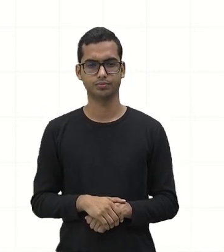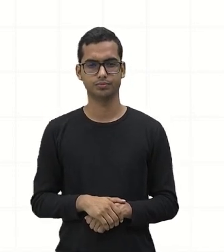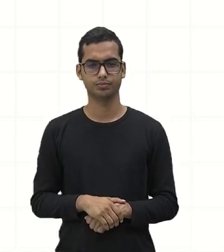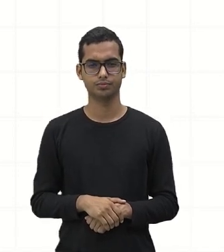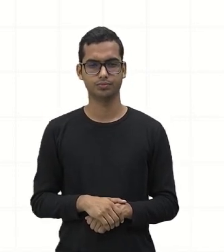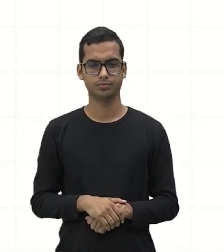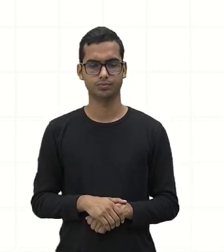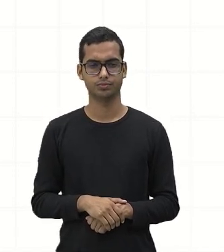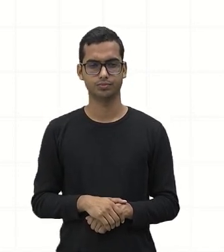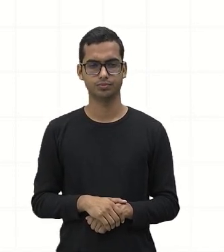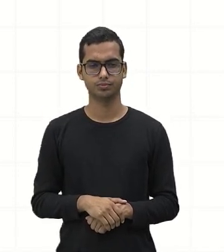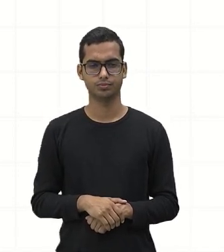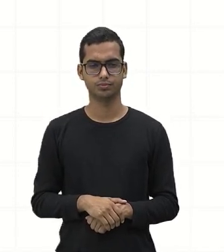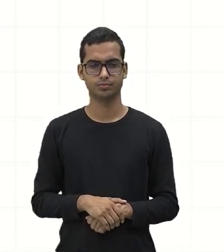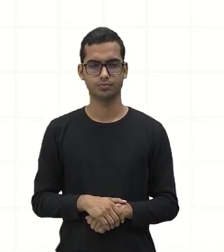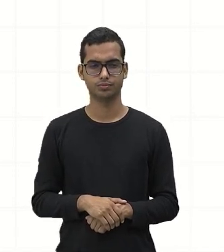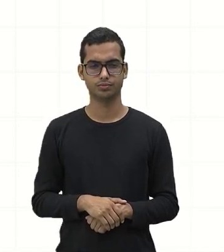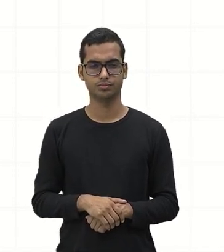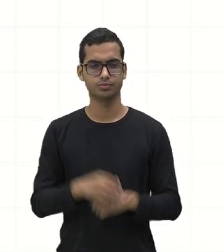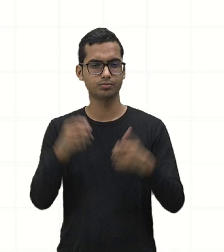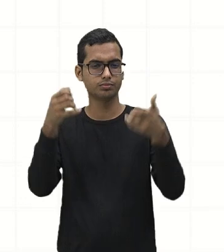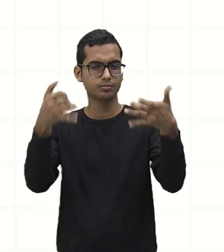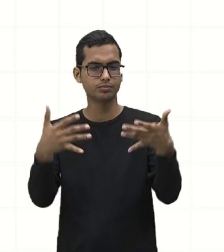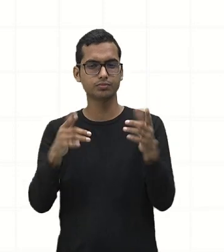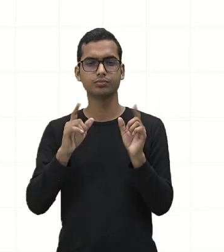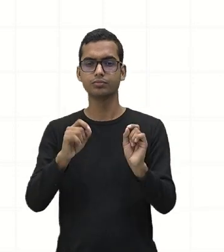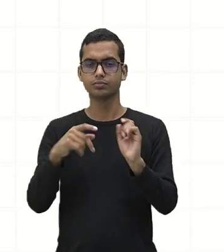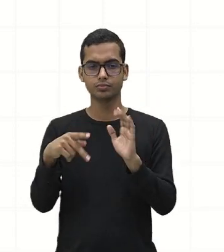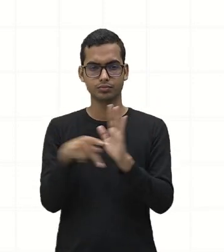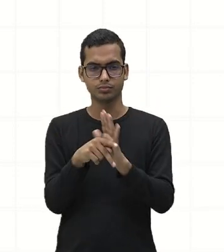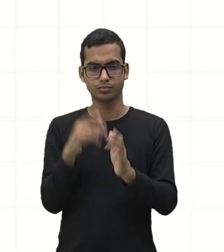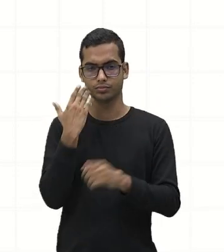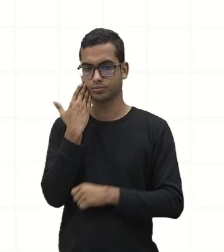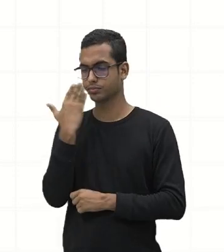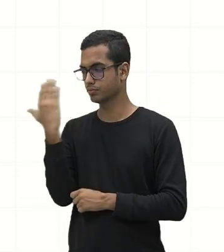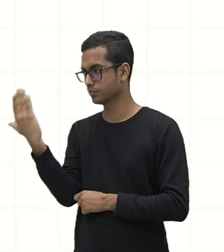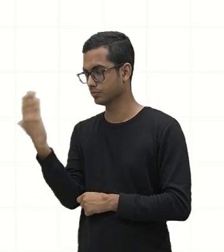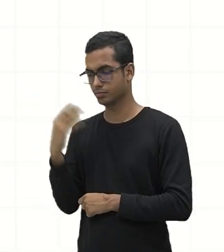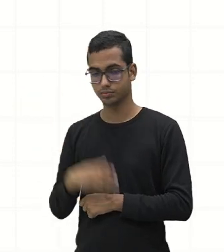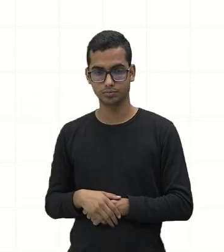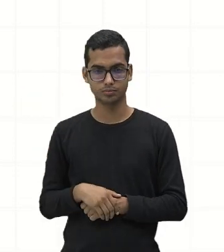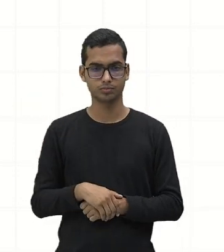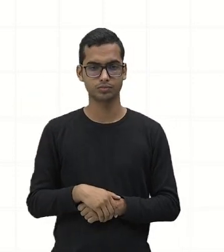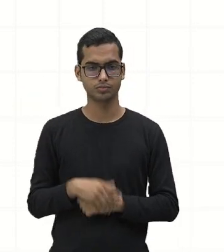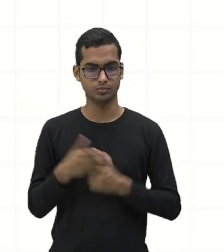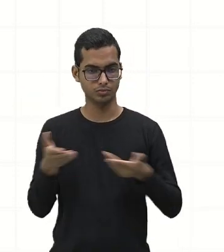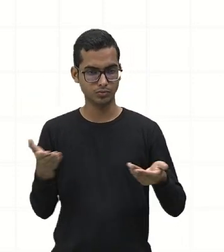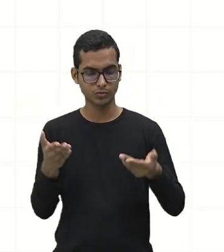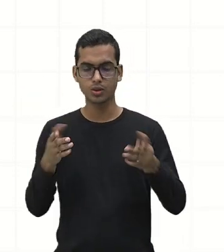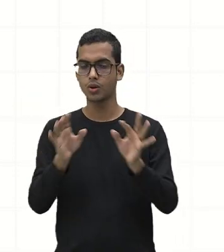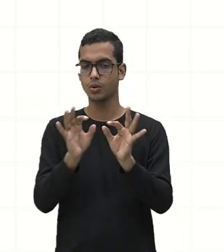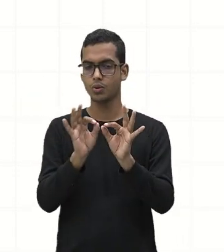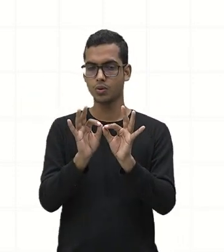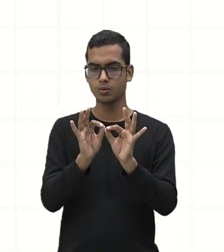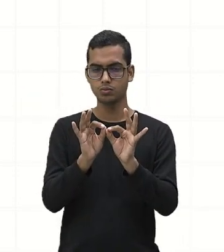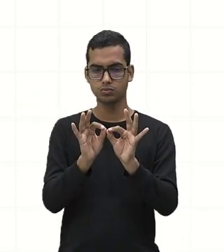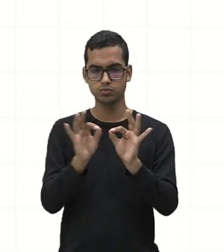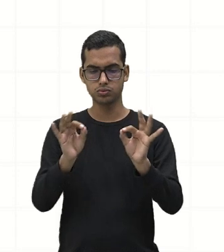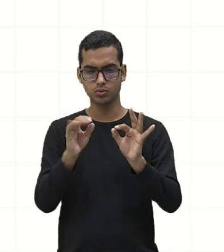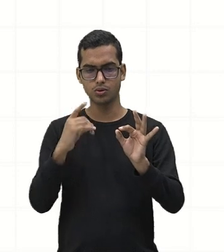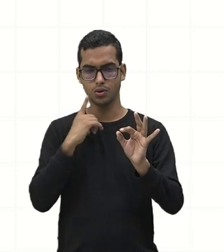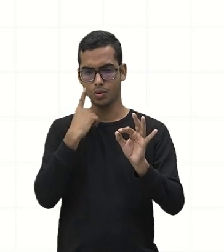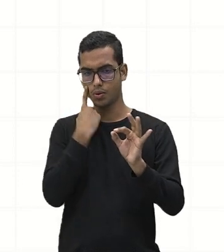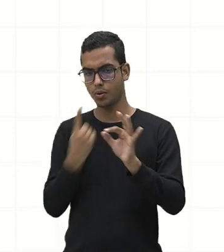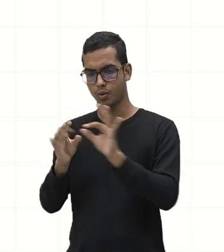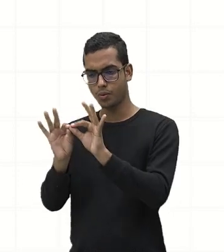distância. Ele diz que a distância de A até C, essa distância aqui, né? A distância de A até